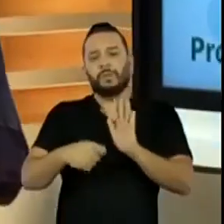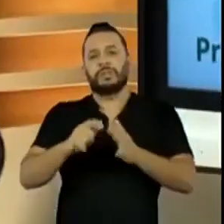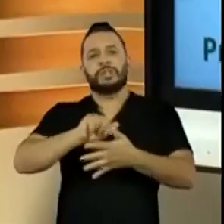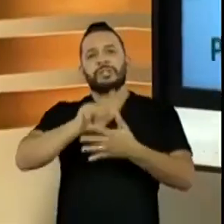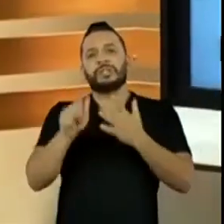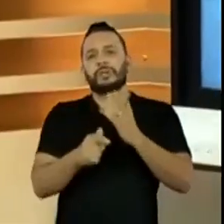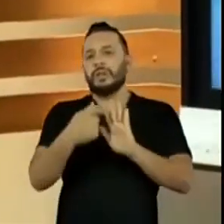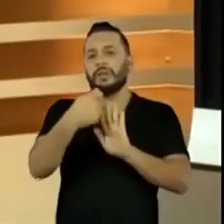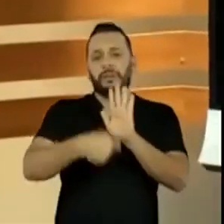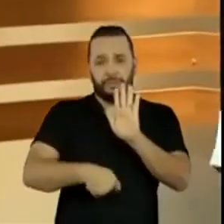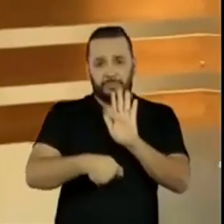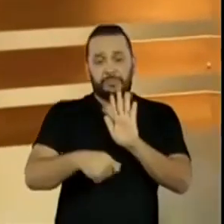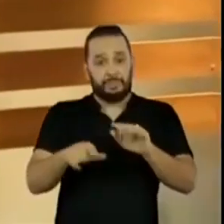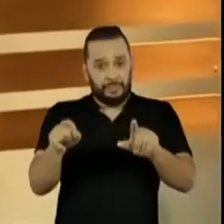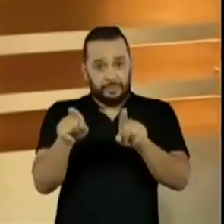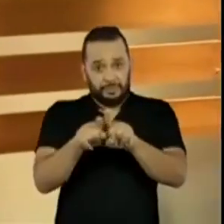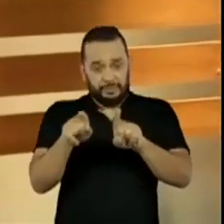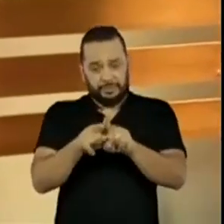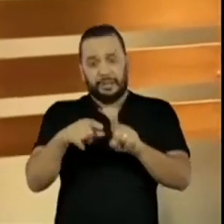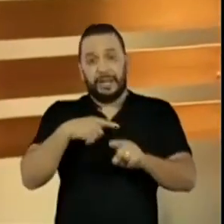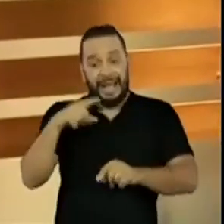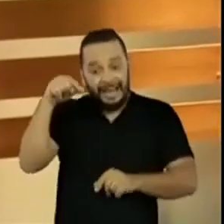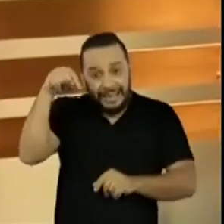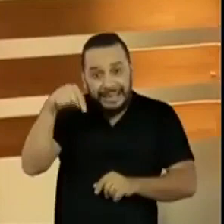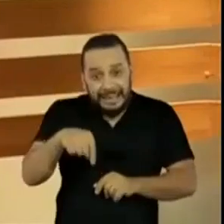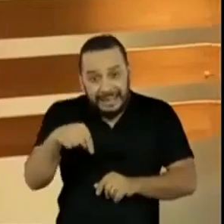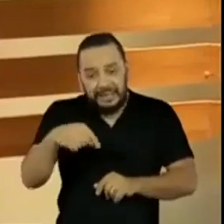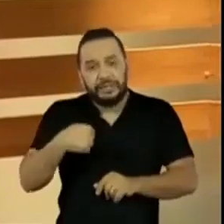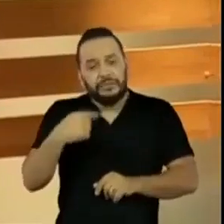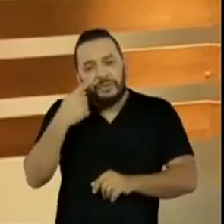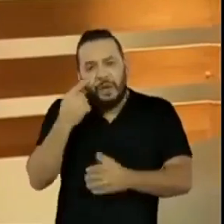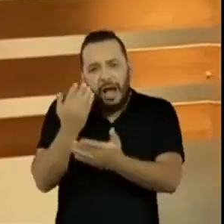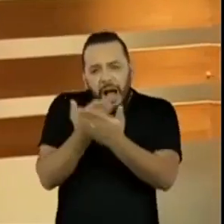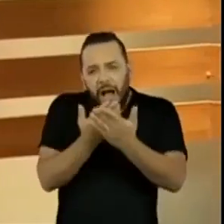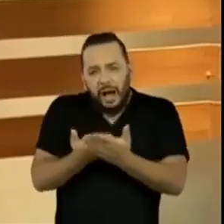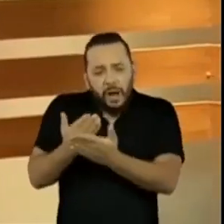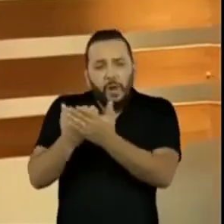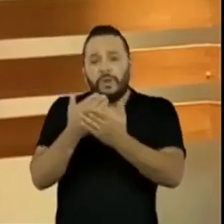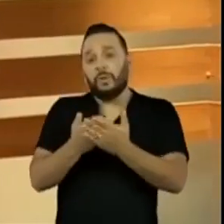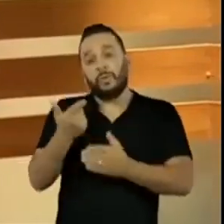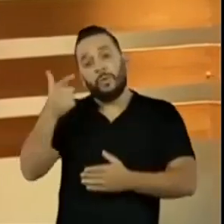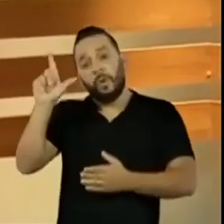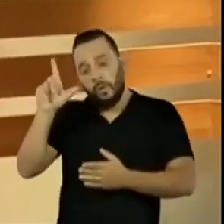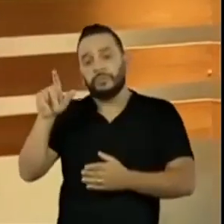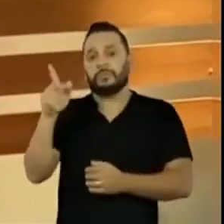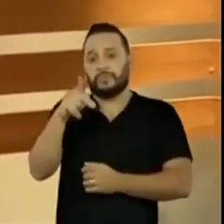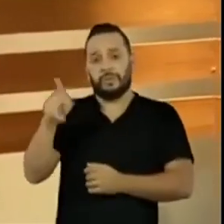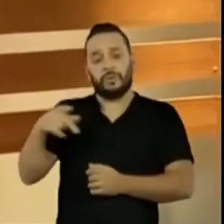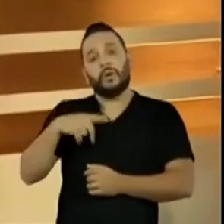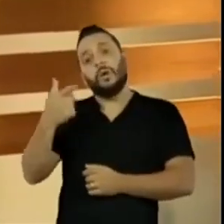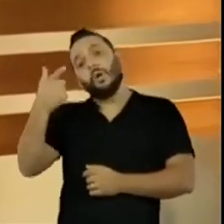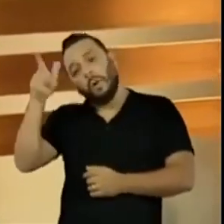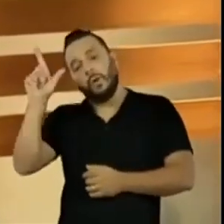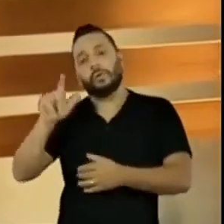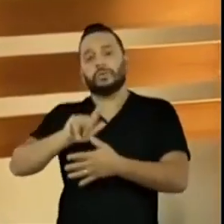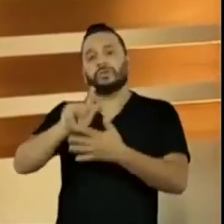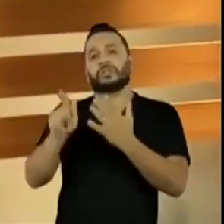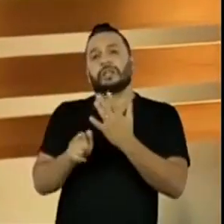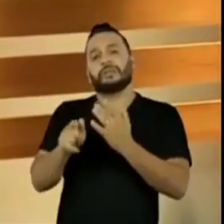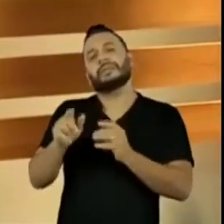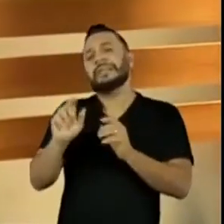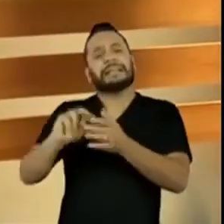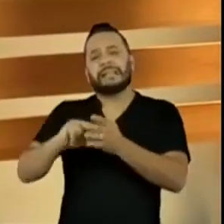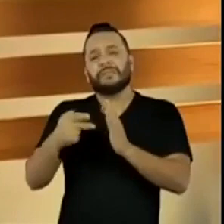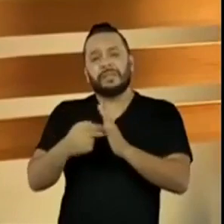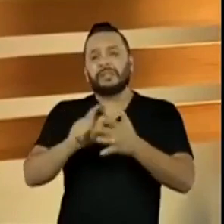textuais? Aqui no canal do Centro de Mídias, a gente já viu várias aulas com outros professores que trabalharam outros gêneros. Então, o que são os